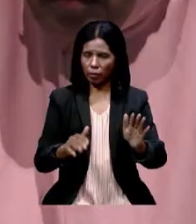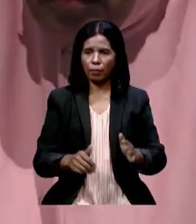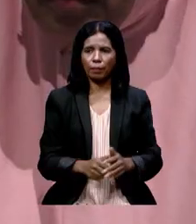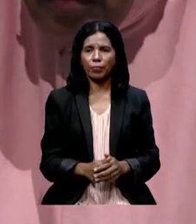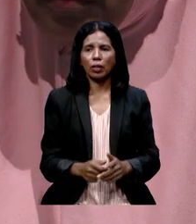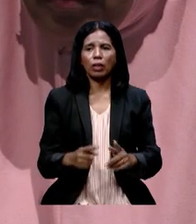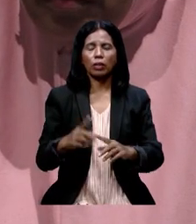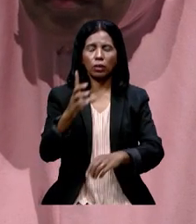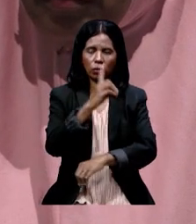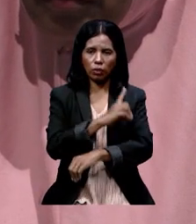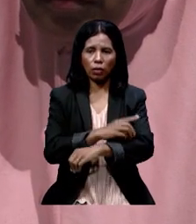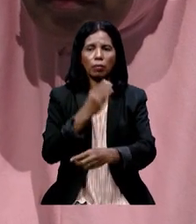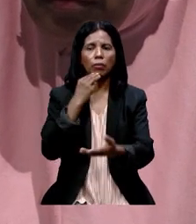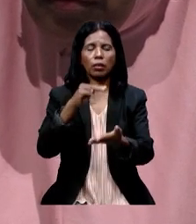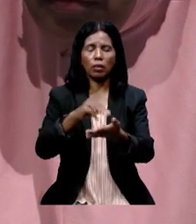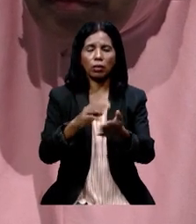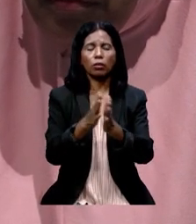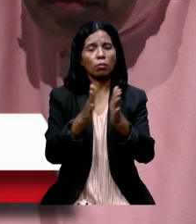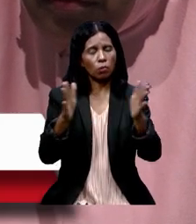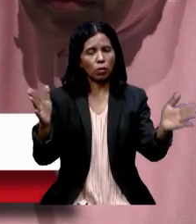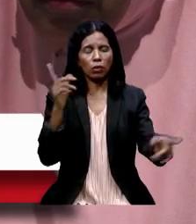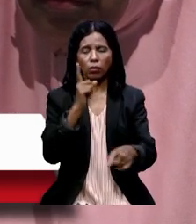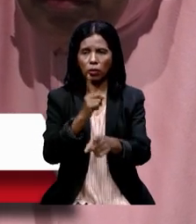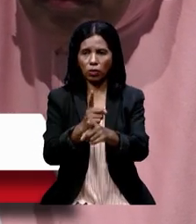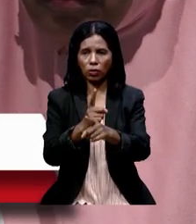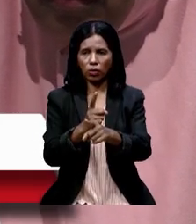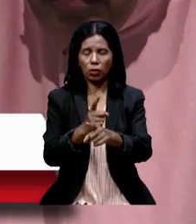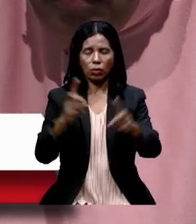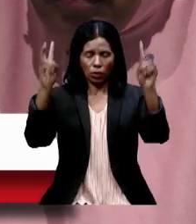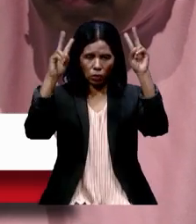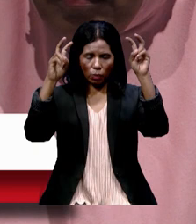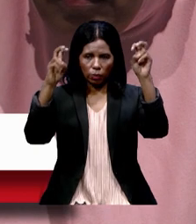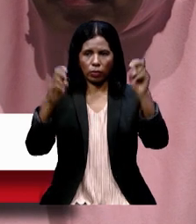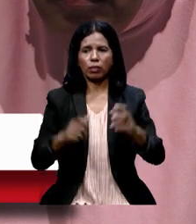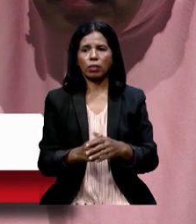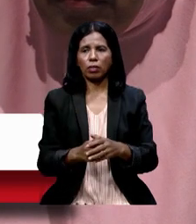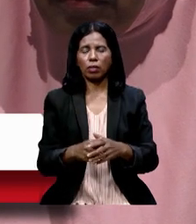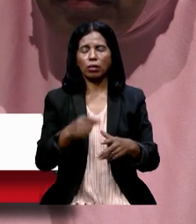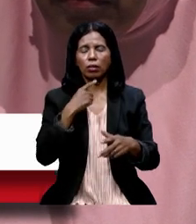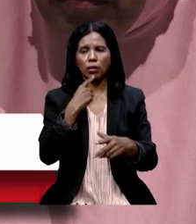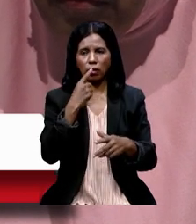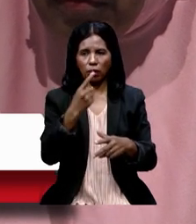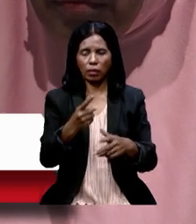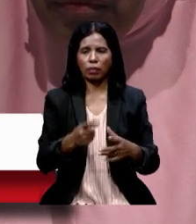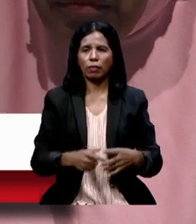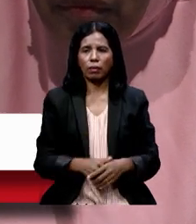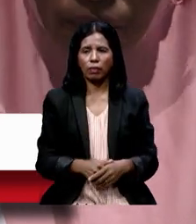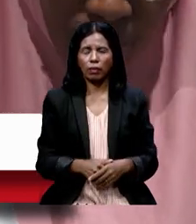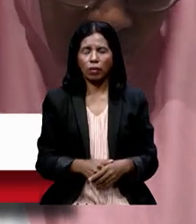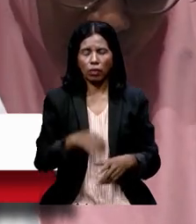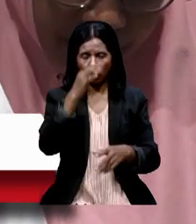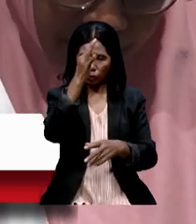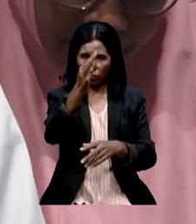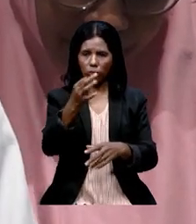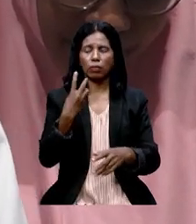a mensagem boa TV, né? O título Hanesan Oi Masira TT e ba oi ne